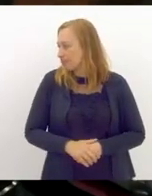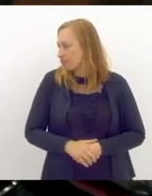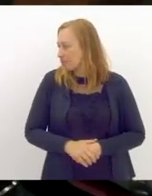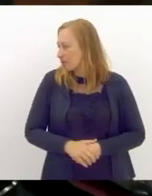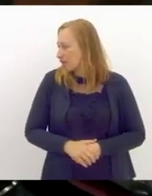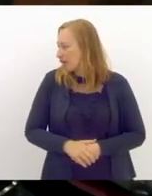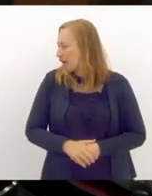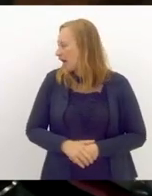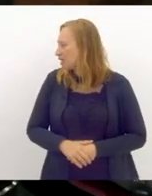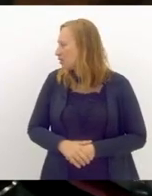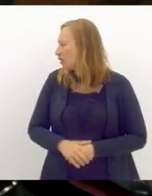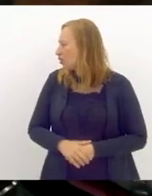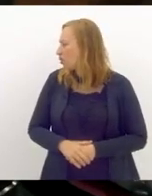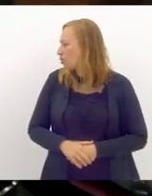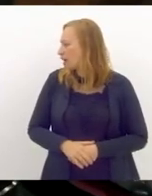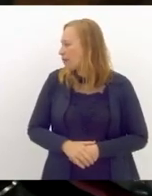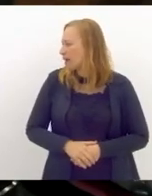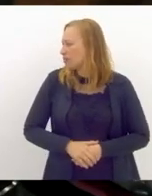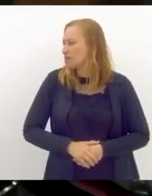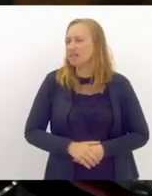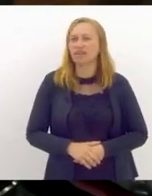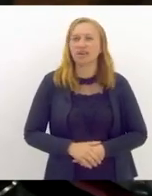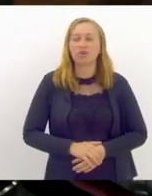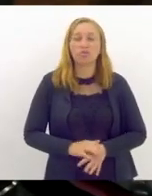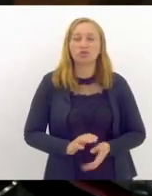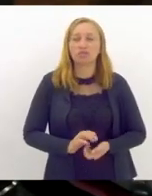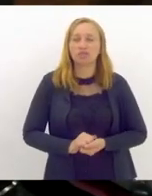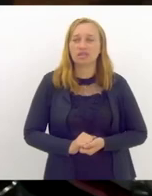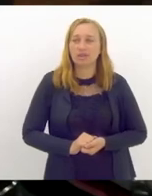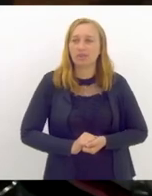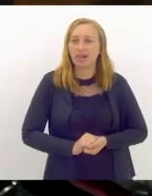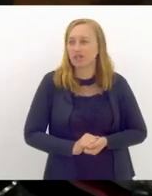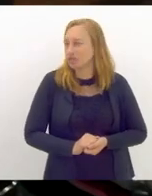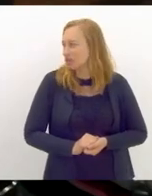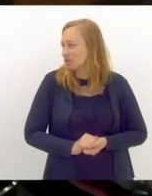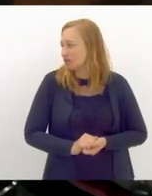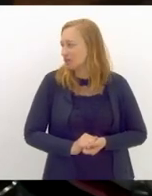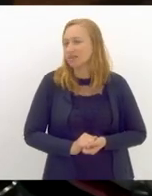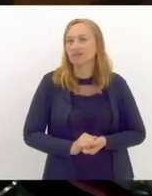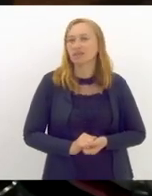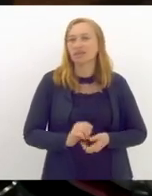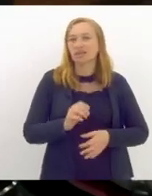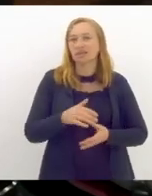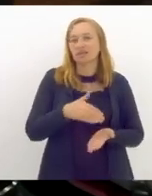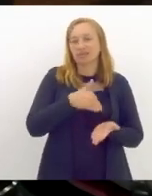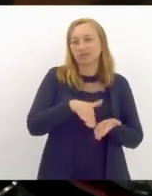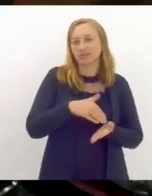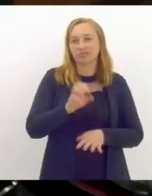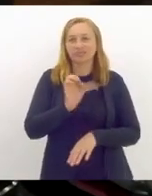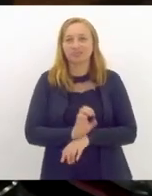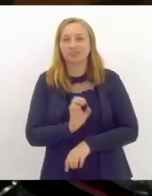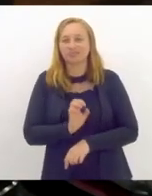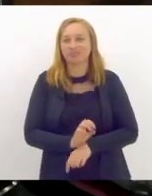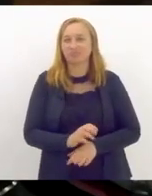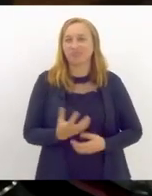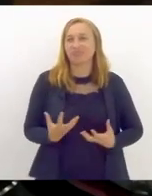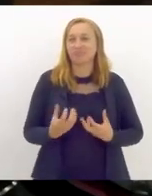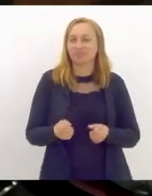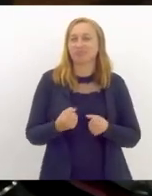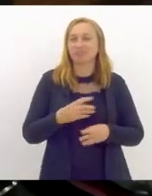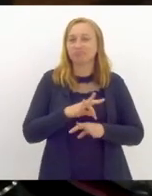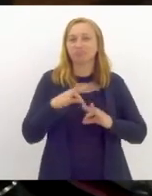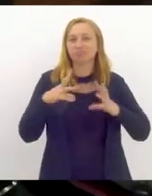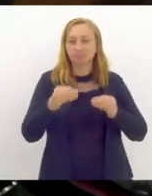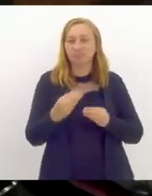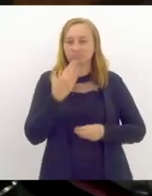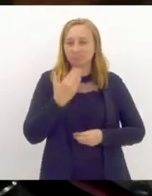presença do dos Procuradores dos secretários fazenda e do chefe da Casa Civil do estado em que eu fui ali ceder tudo que me pediram